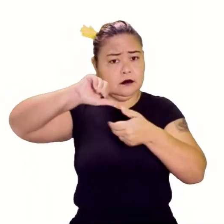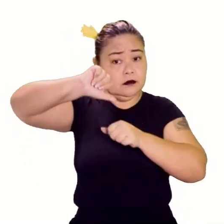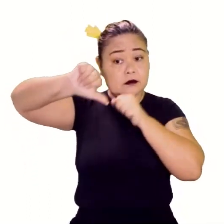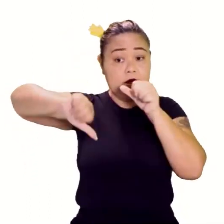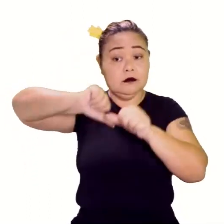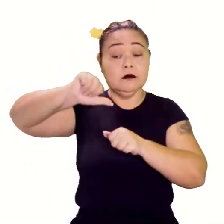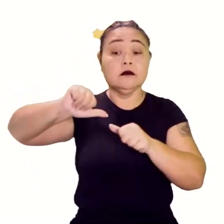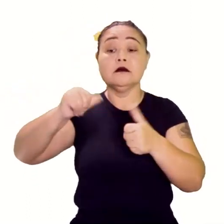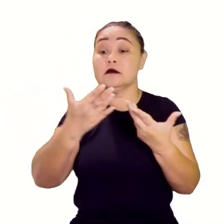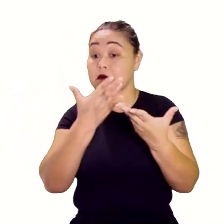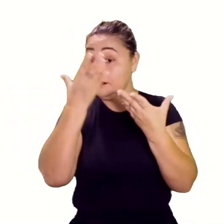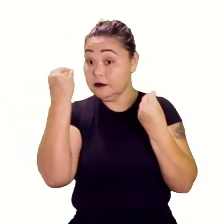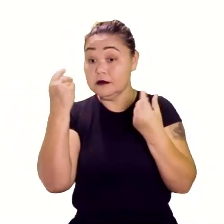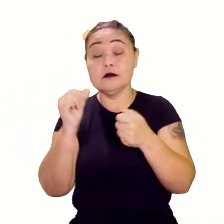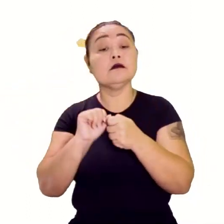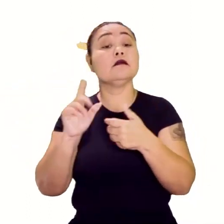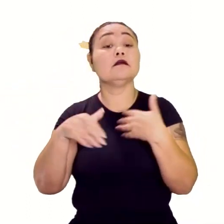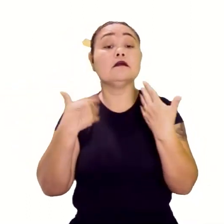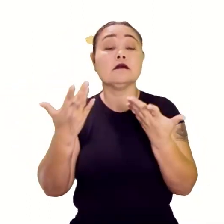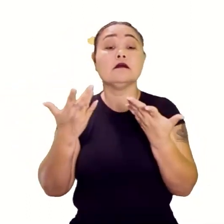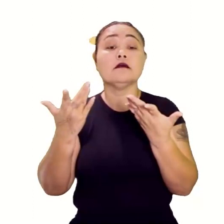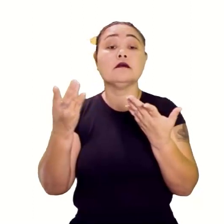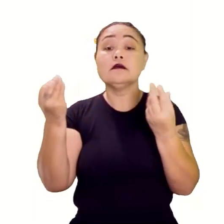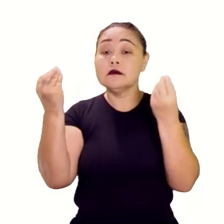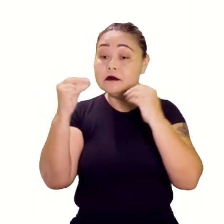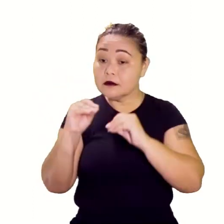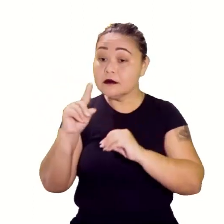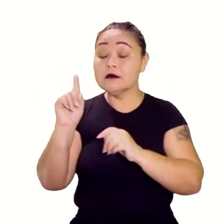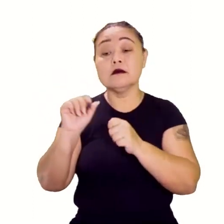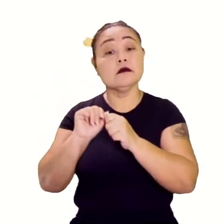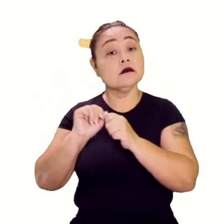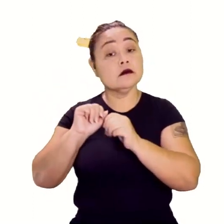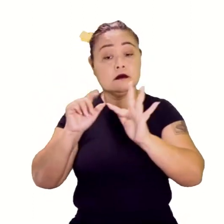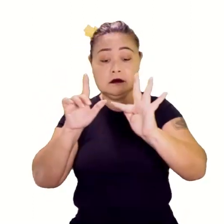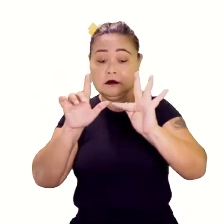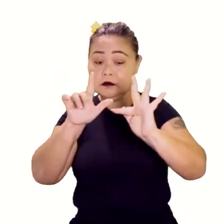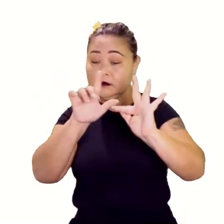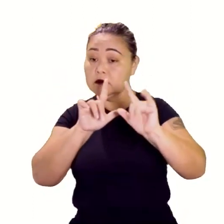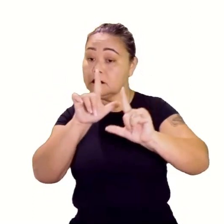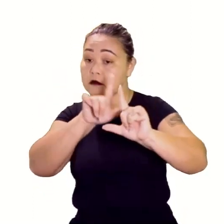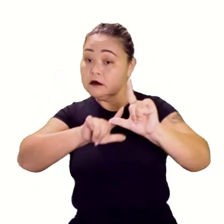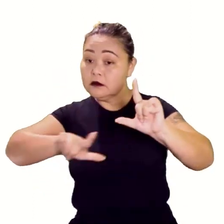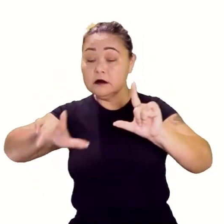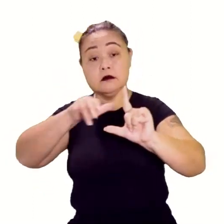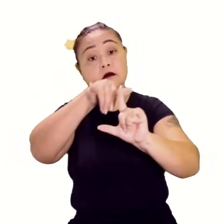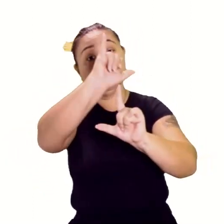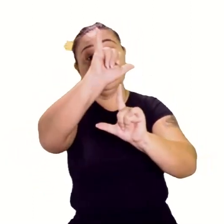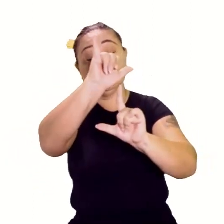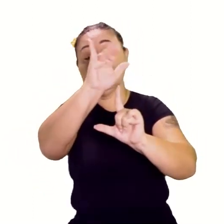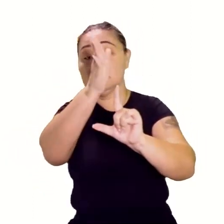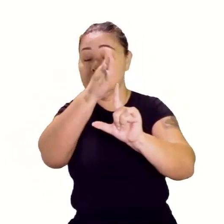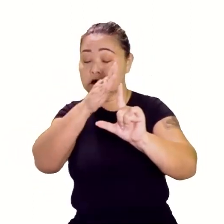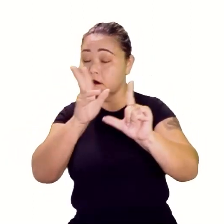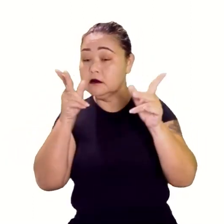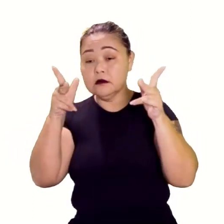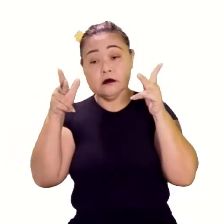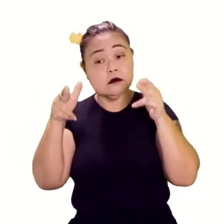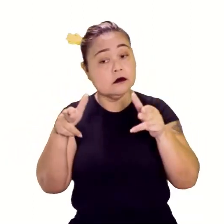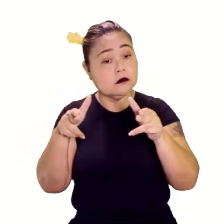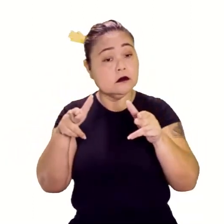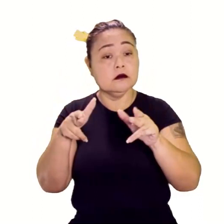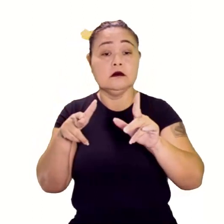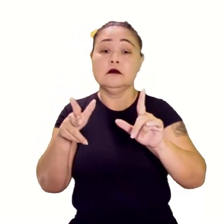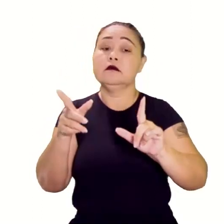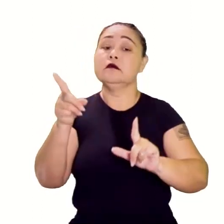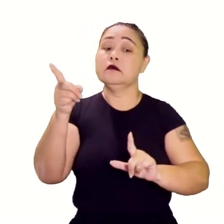de trocar, né? Ela é logarítmica aqui. Do mesmo jeito, não toca no eixo y. Do mesmo jeito,